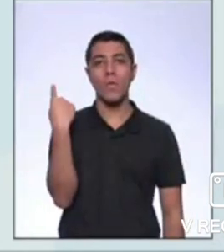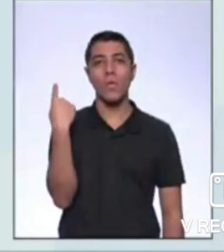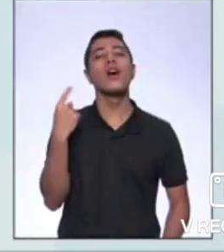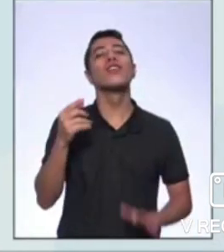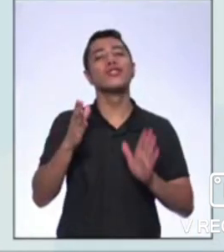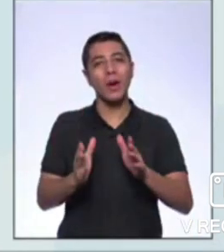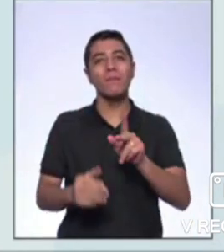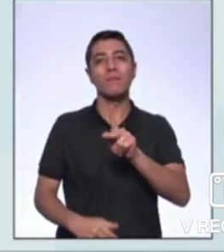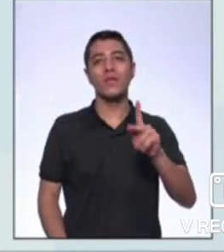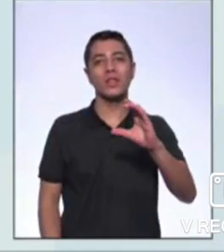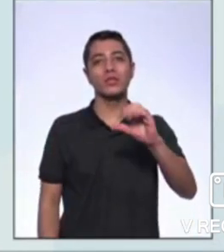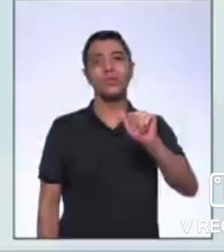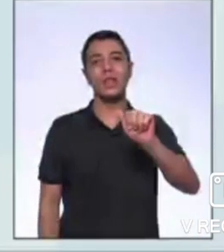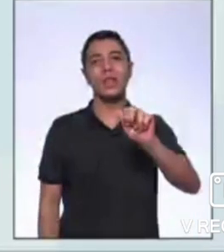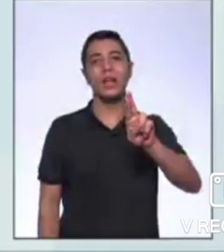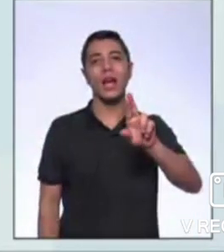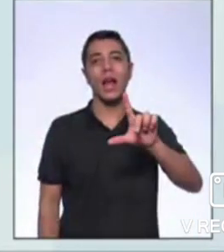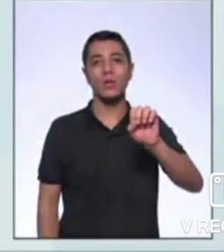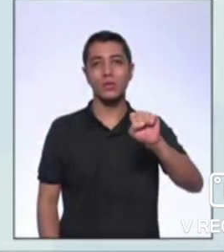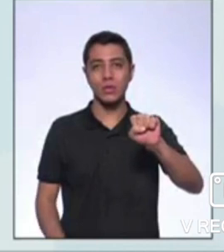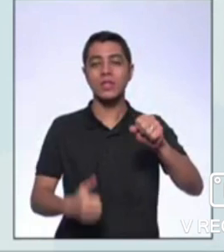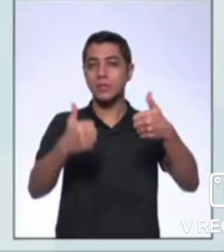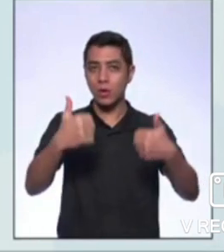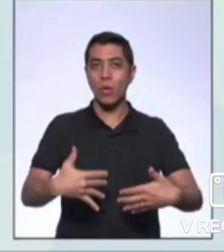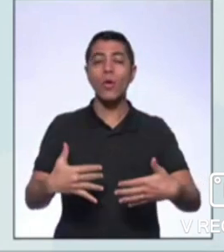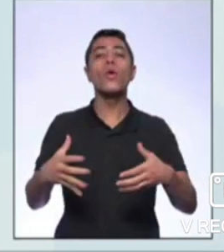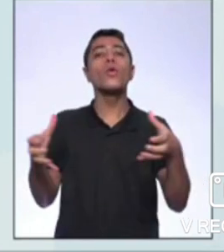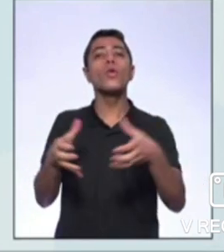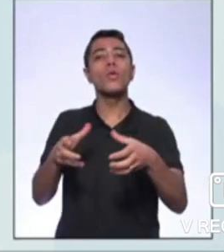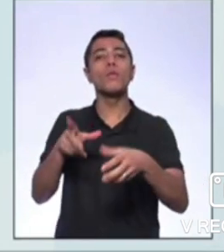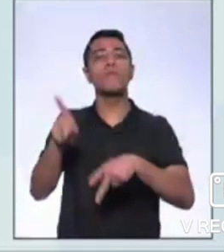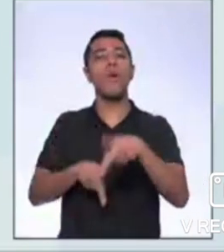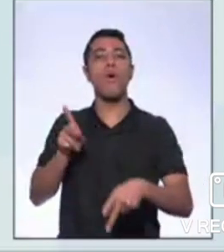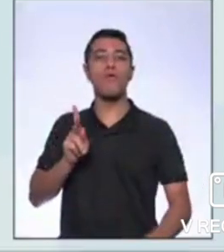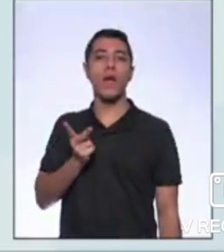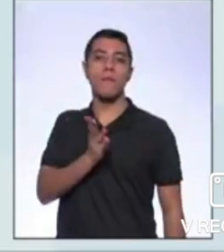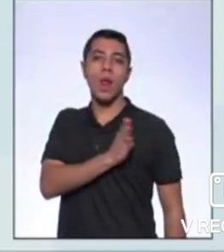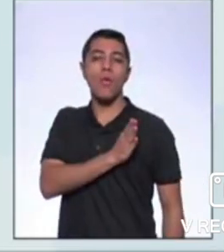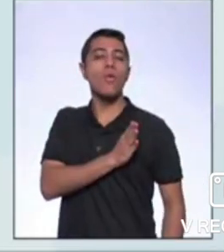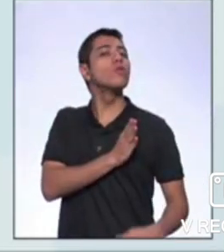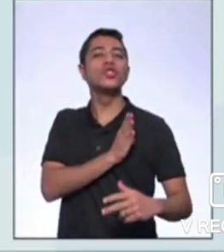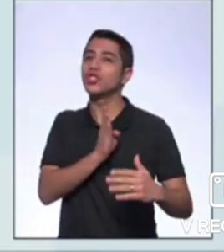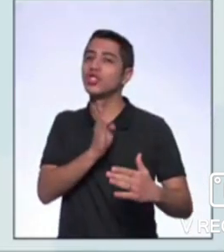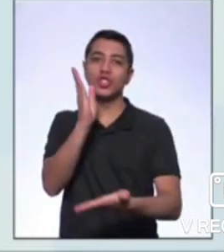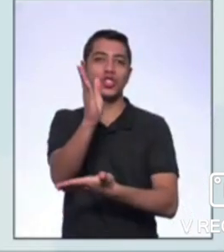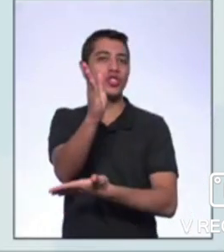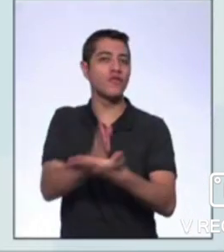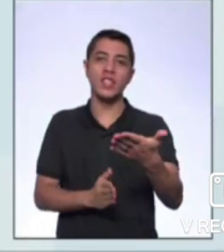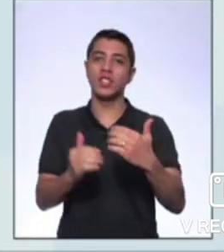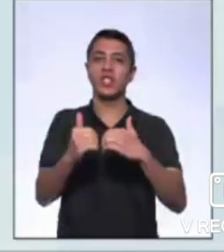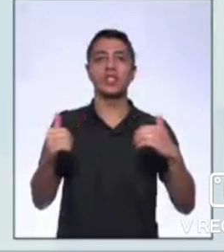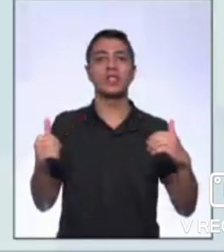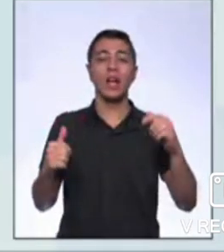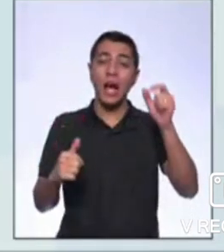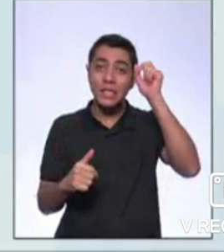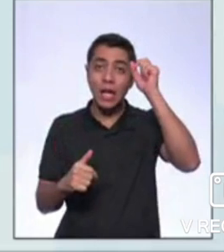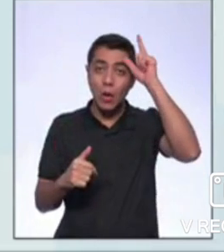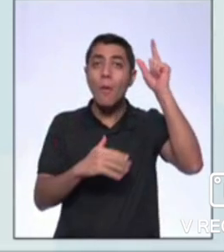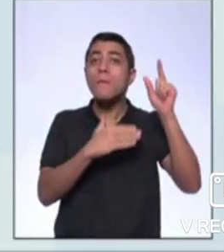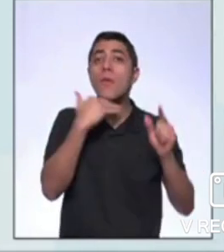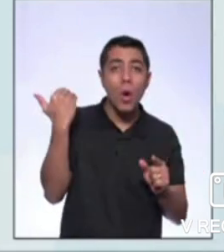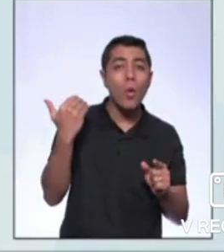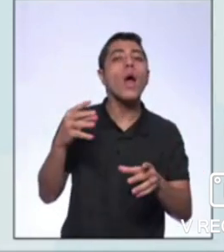de pontuar, que o povo hebreu acaba se dividindo, né? Depois da morte de Salomão, existem disputas internas para saber quem vai ser o